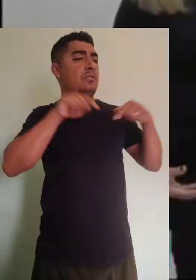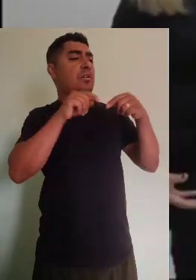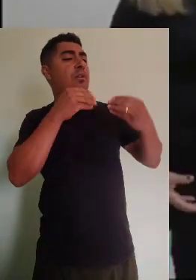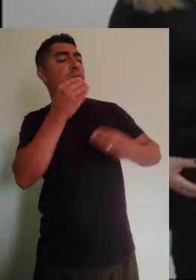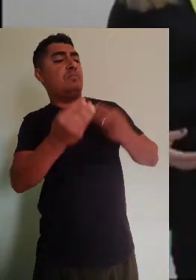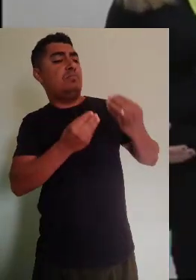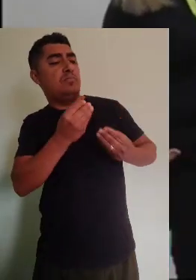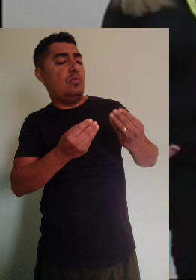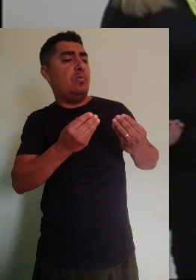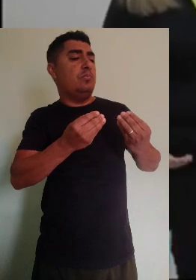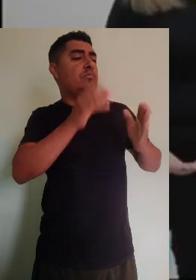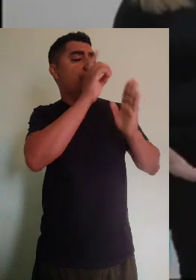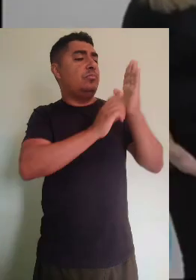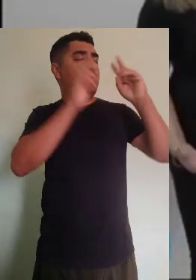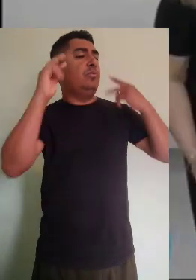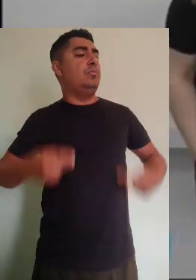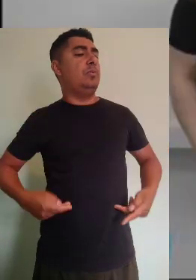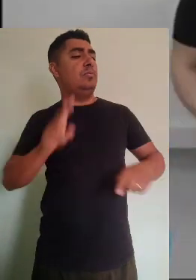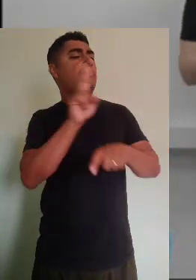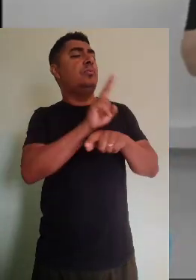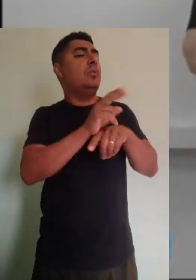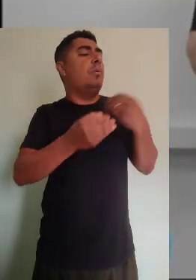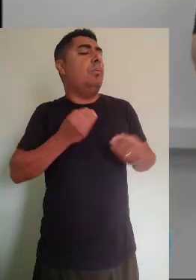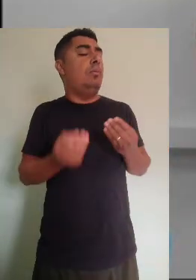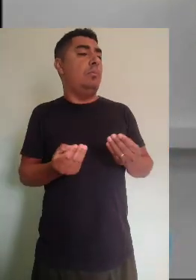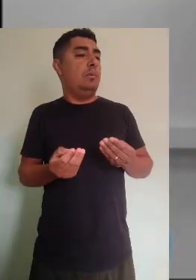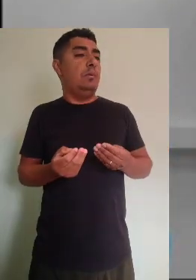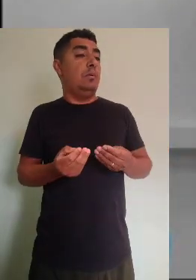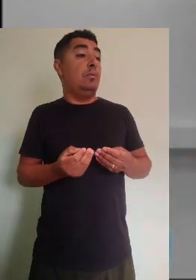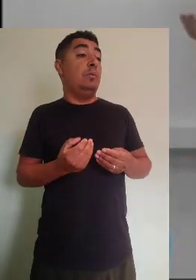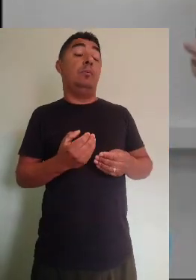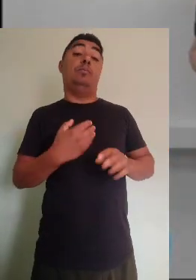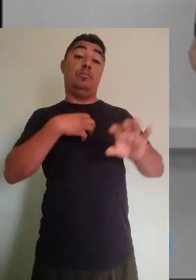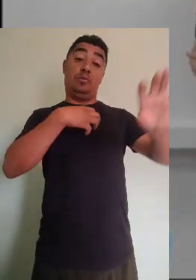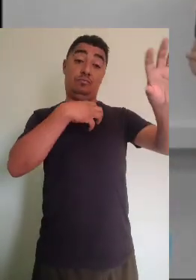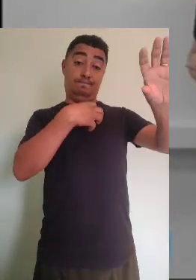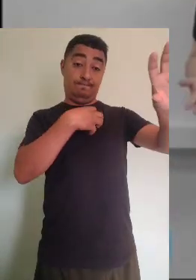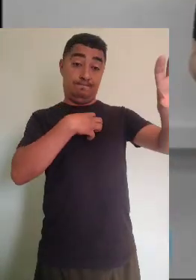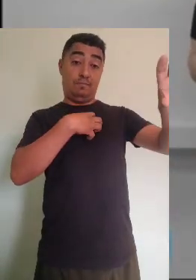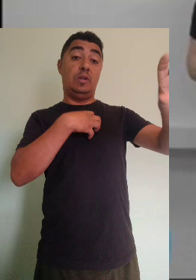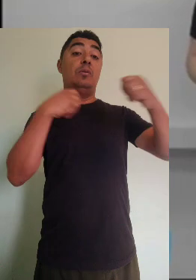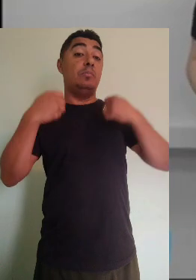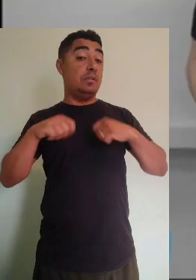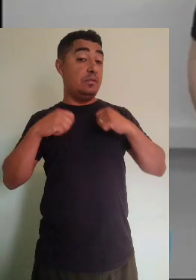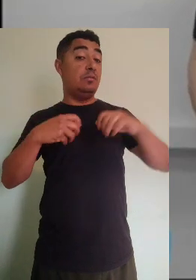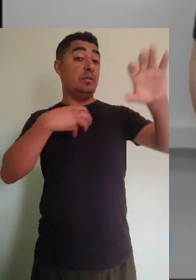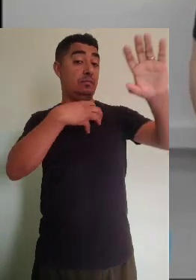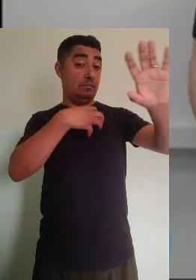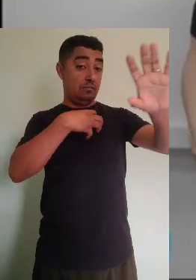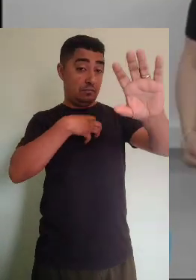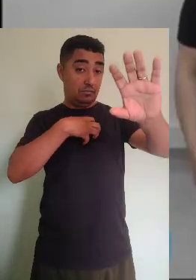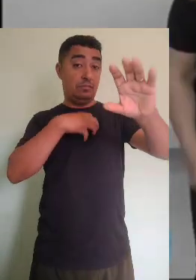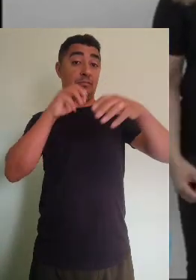direitos humanos, tá? Sobre cuidados, enfim. Quando eu consigo me colocar no lugar do outro, eu já estou